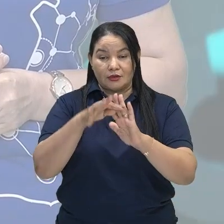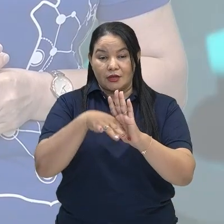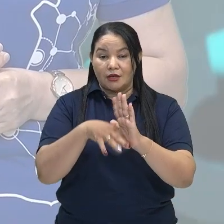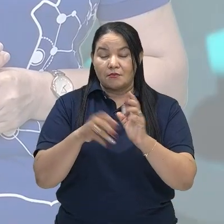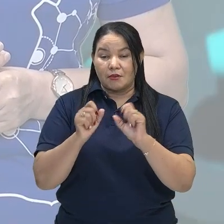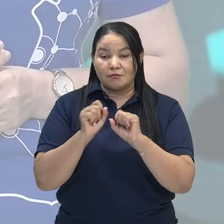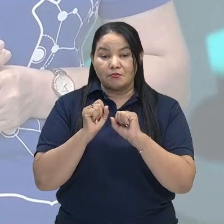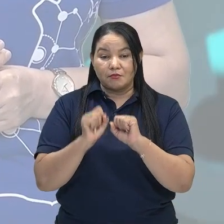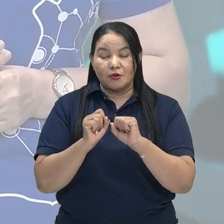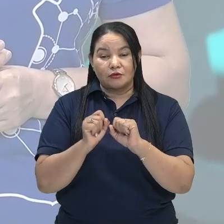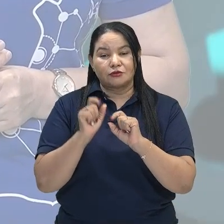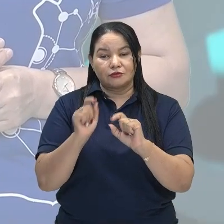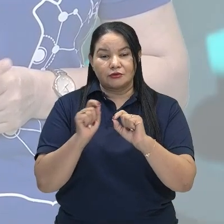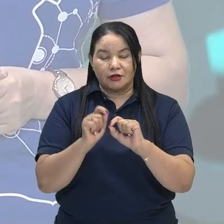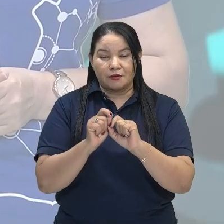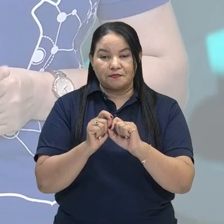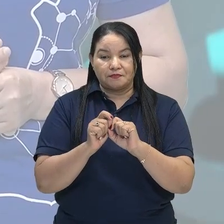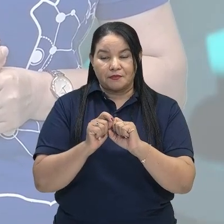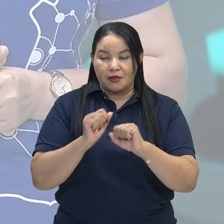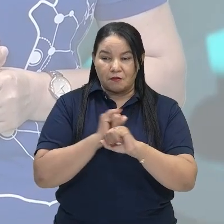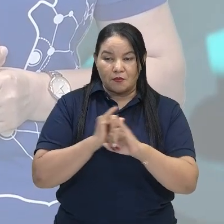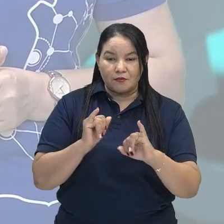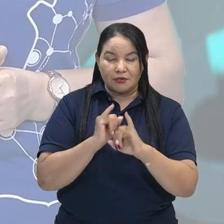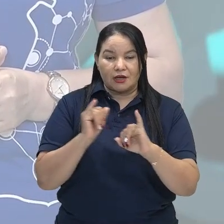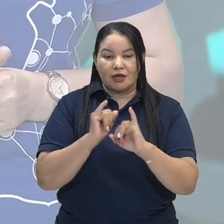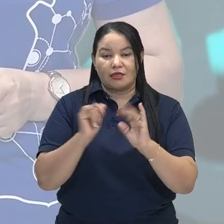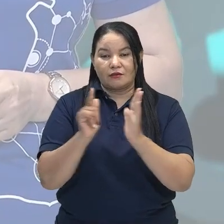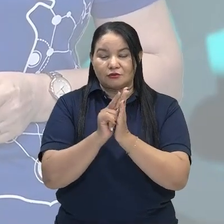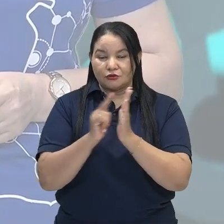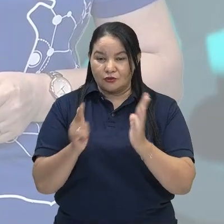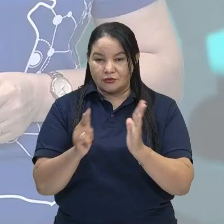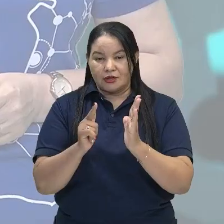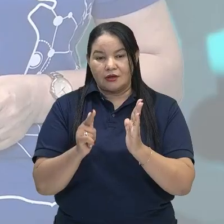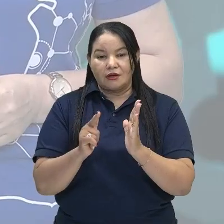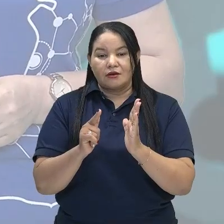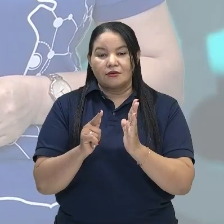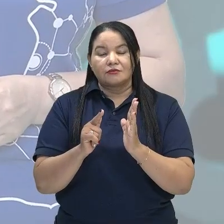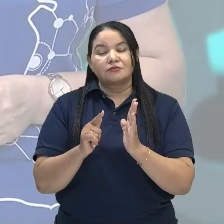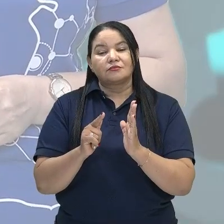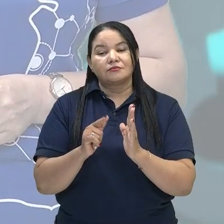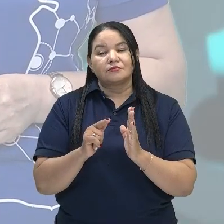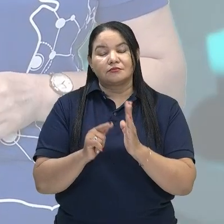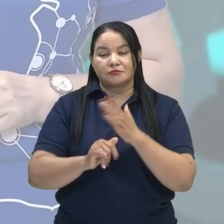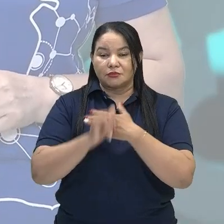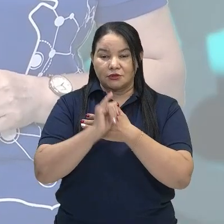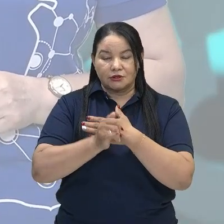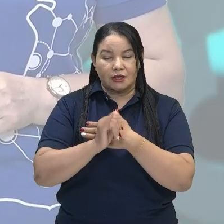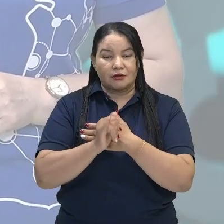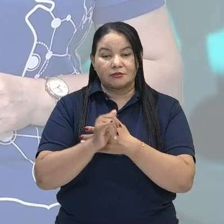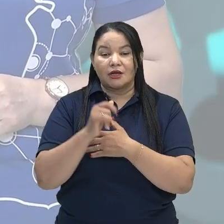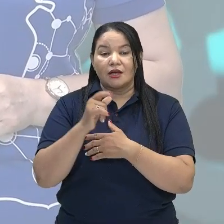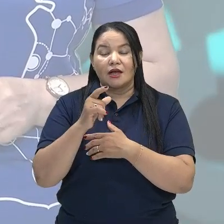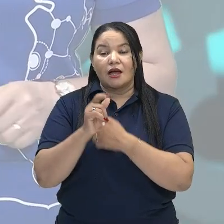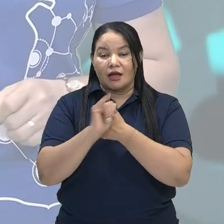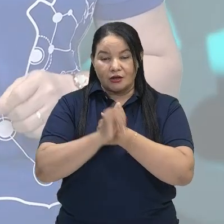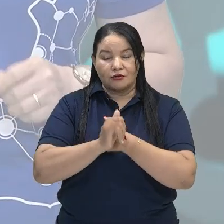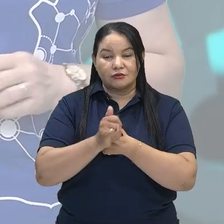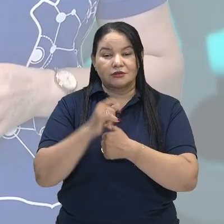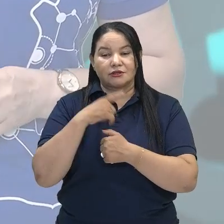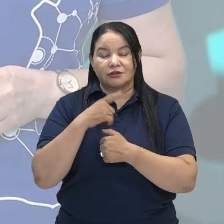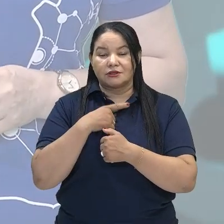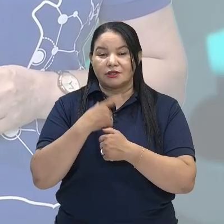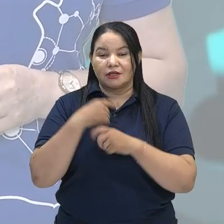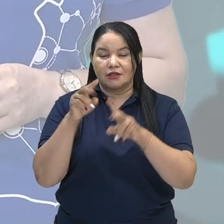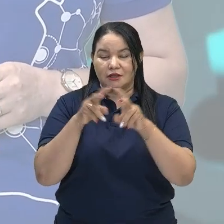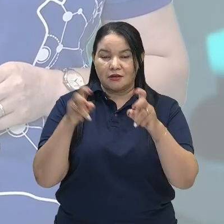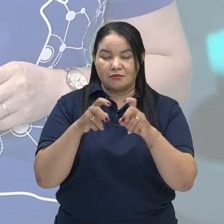publicado em jornal, né? A crônica procura desenvolver temas atuais do dia a dia.